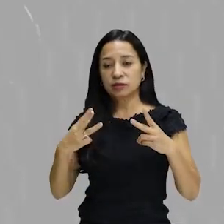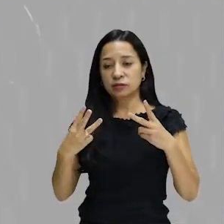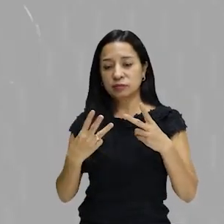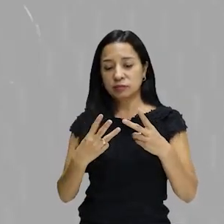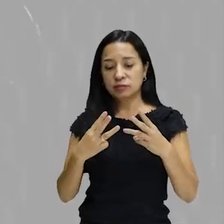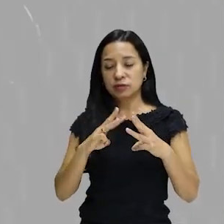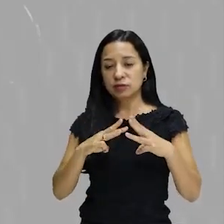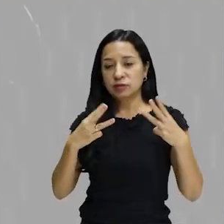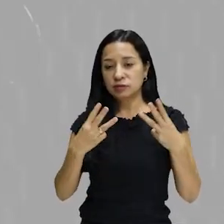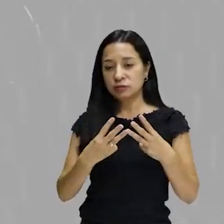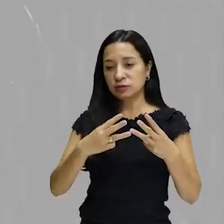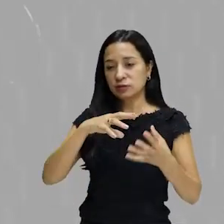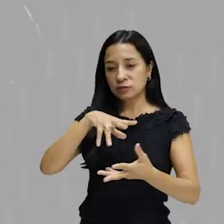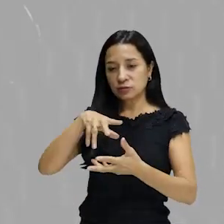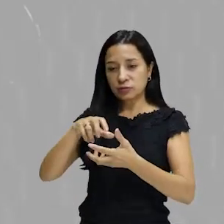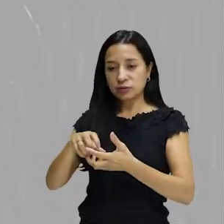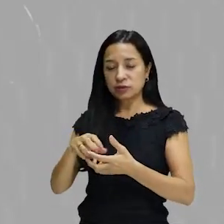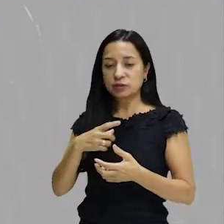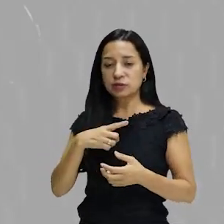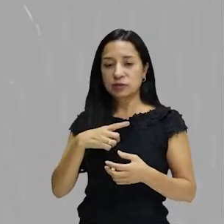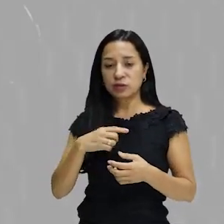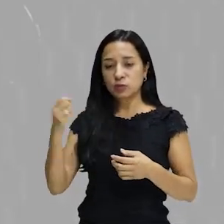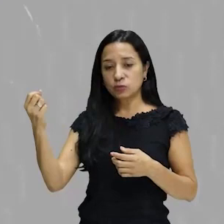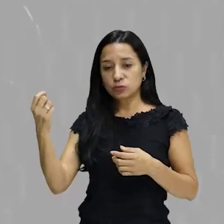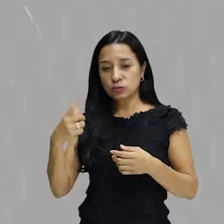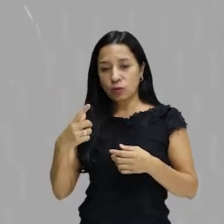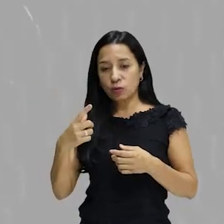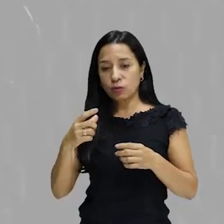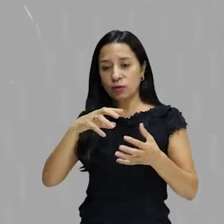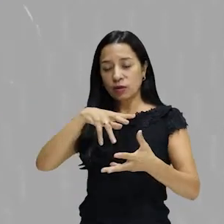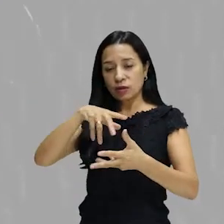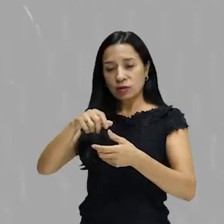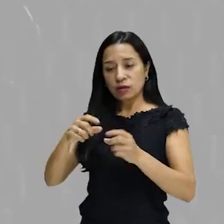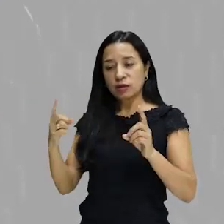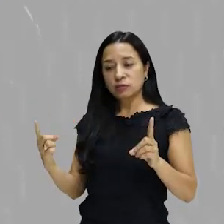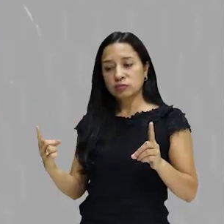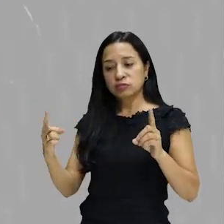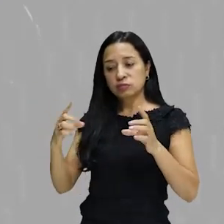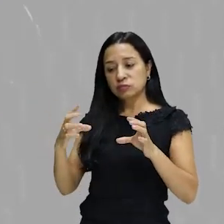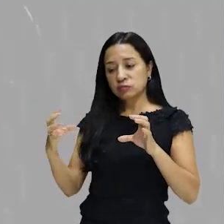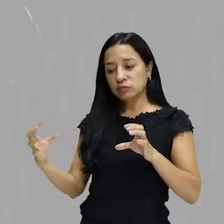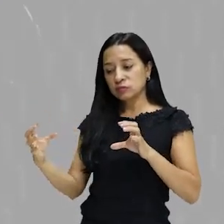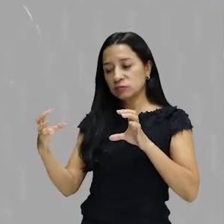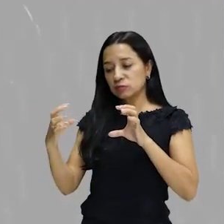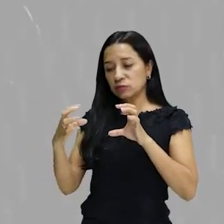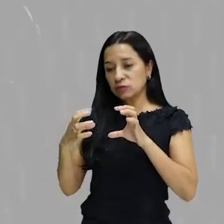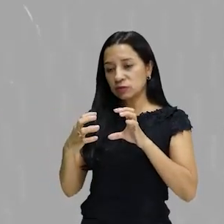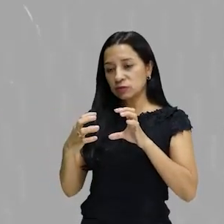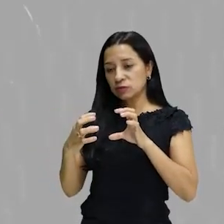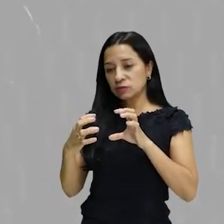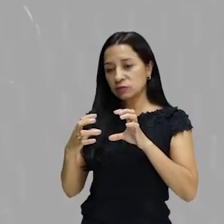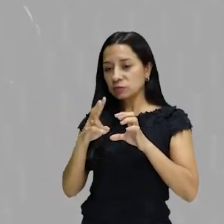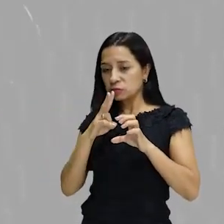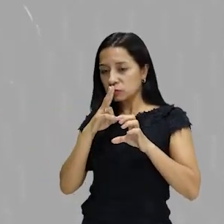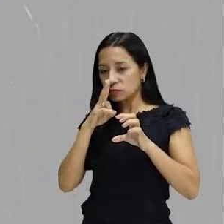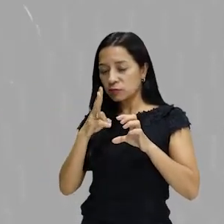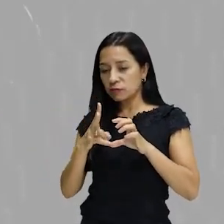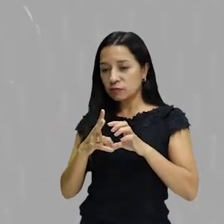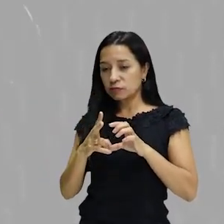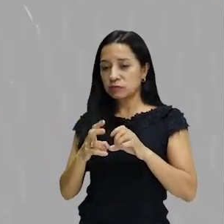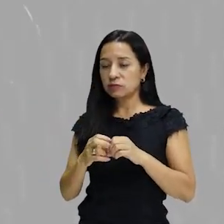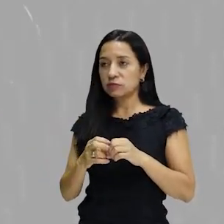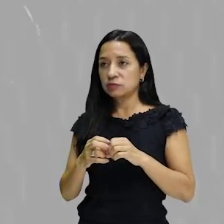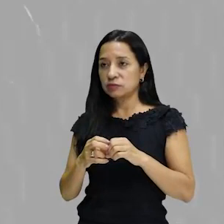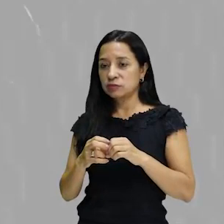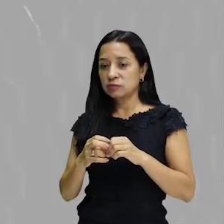planetas, né? No caso aqui do nosso sistema nós temos o Sol e a Terra, eles vão se atrair com essa força, né? Que